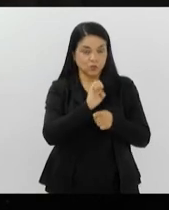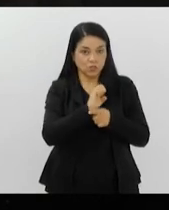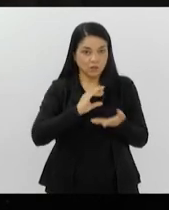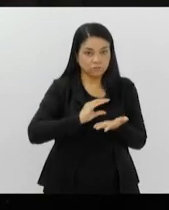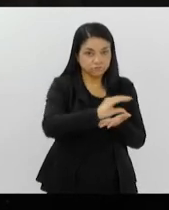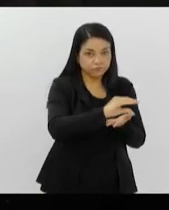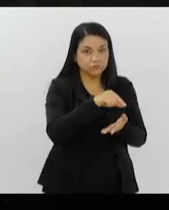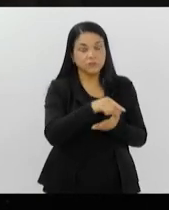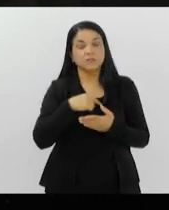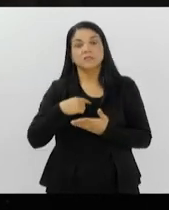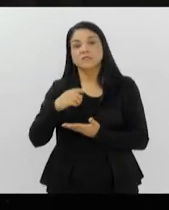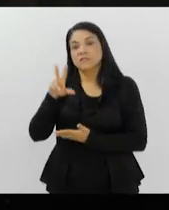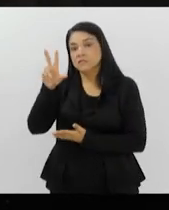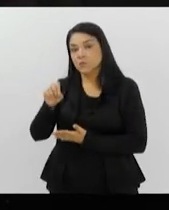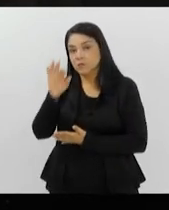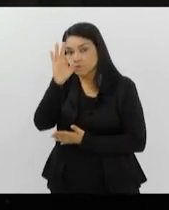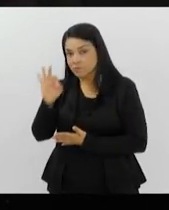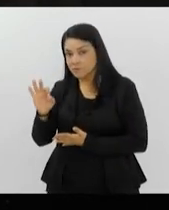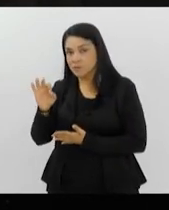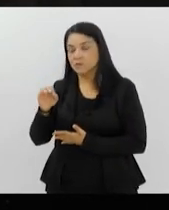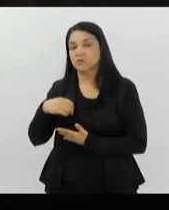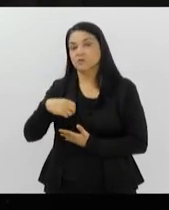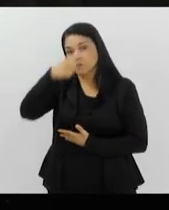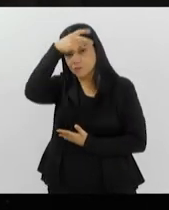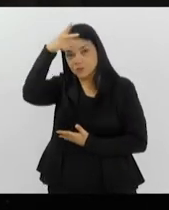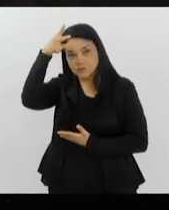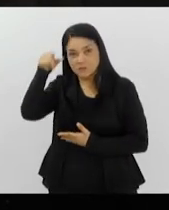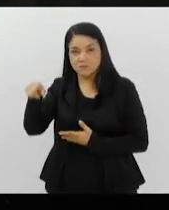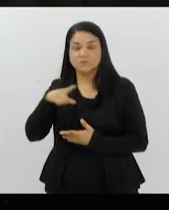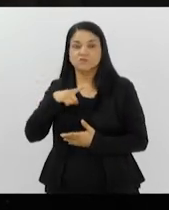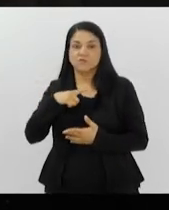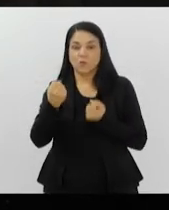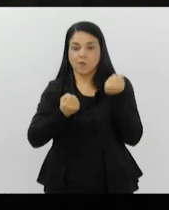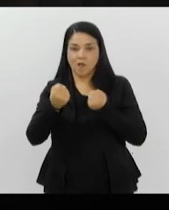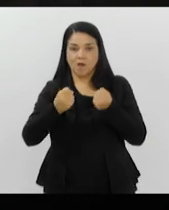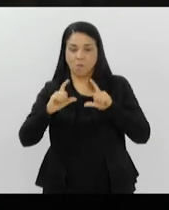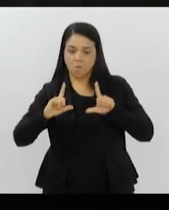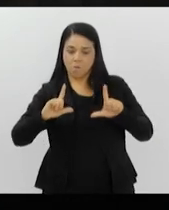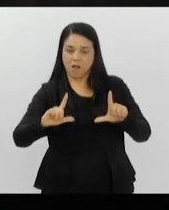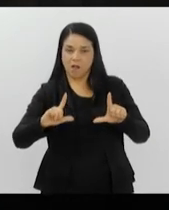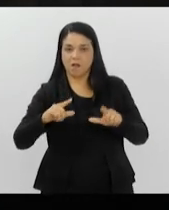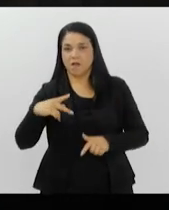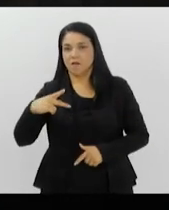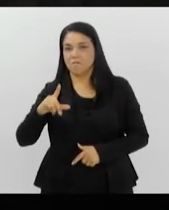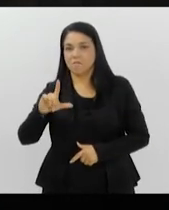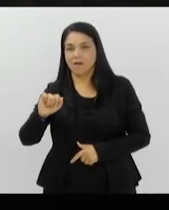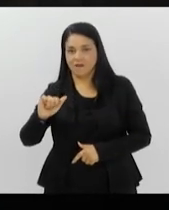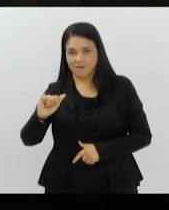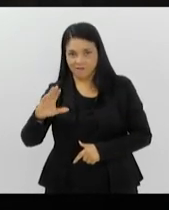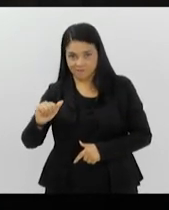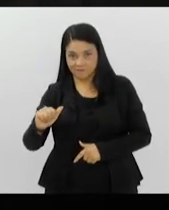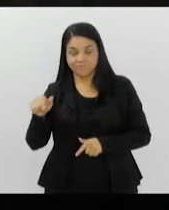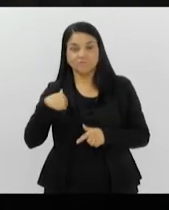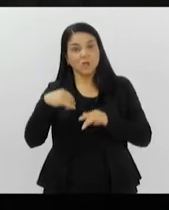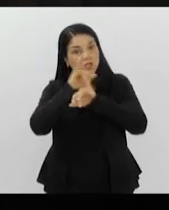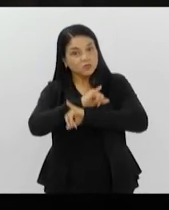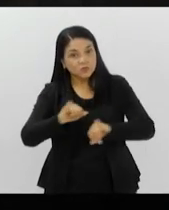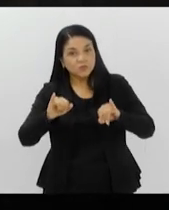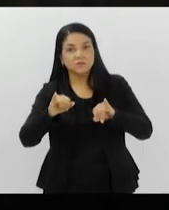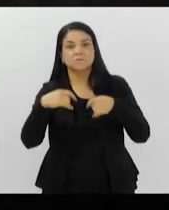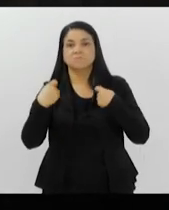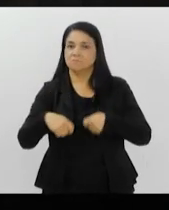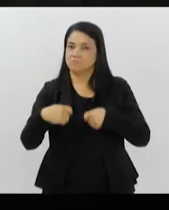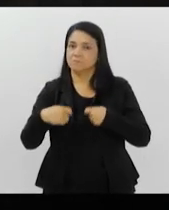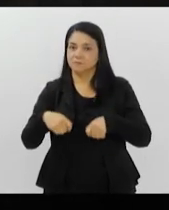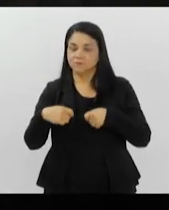dos municípios que tiverem seus veículos emplacados. Então, queria aqui dar essa notícia pública,